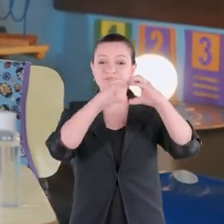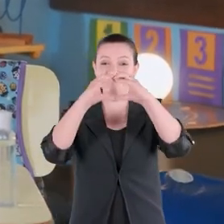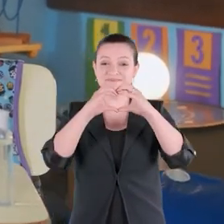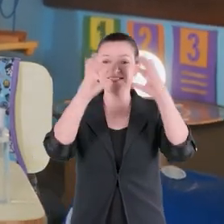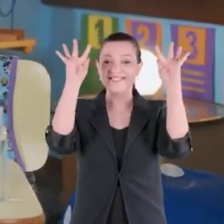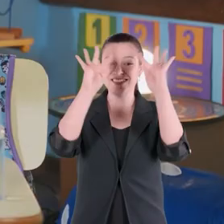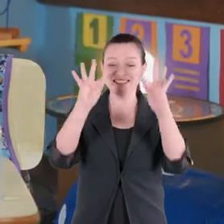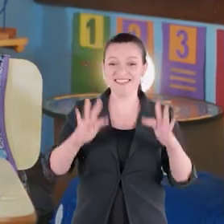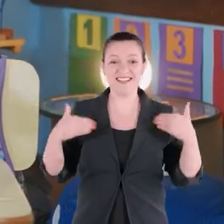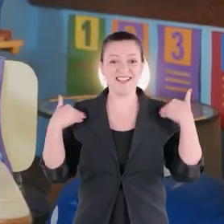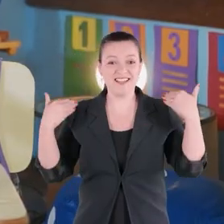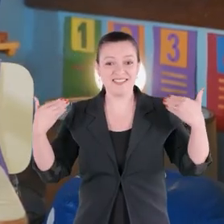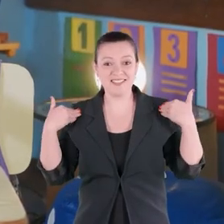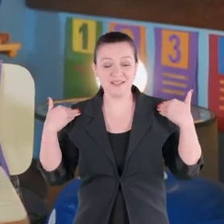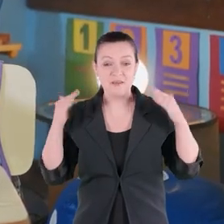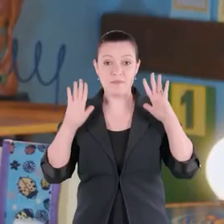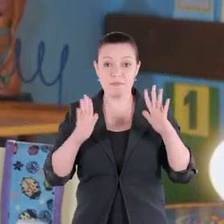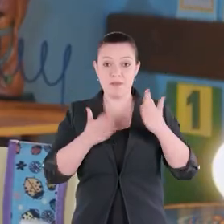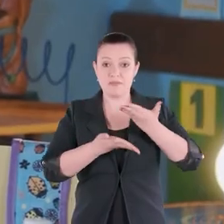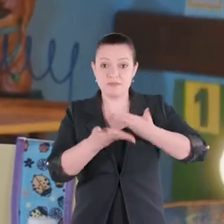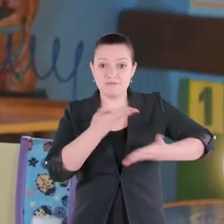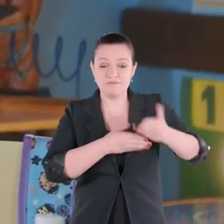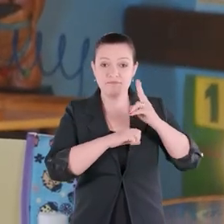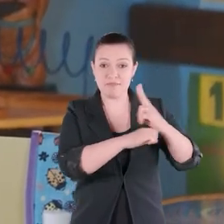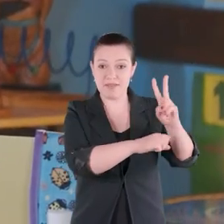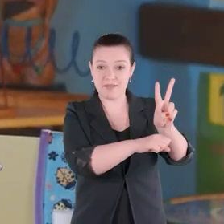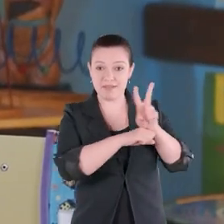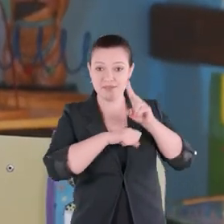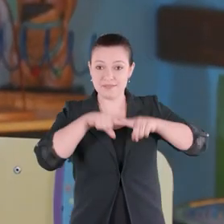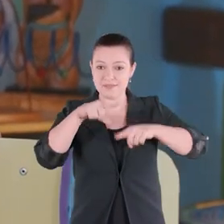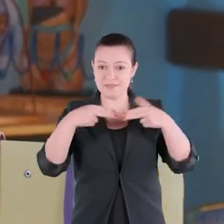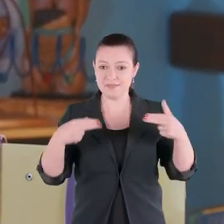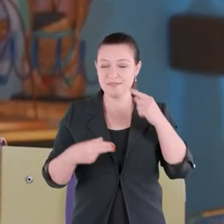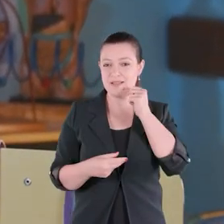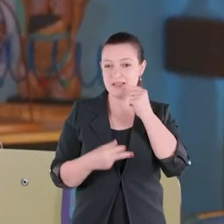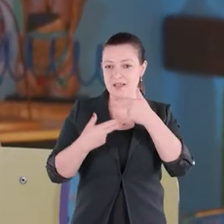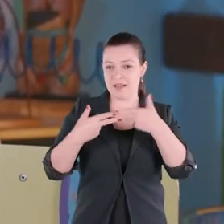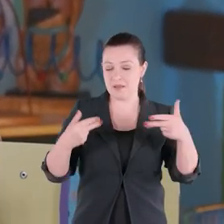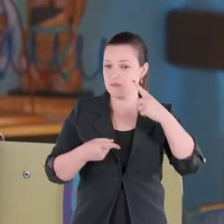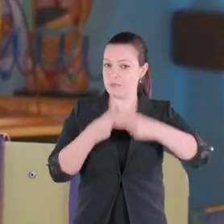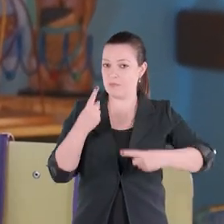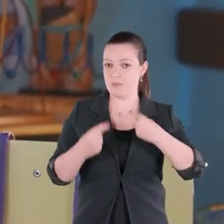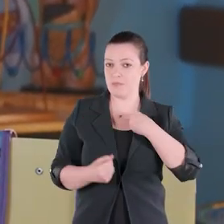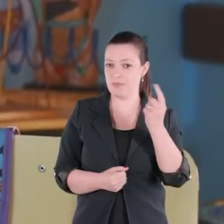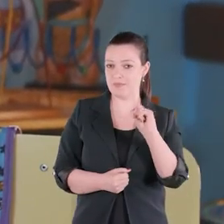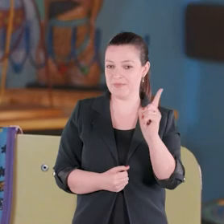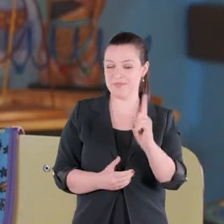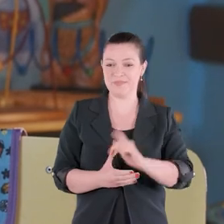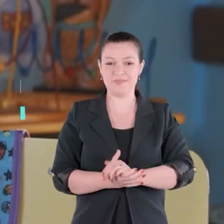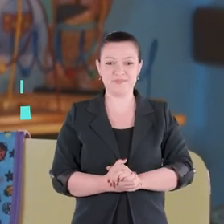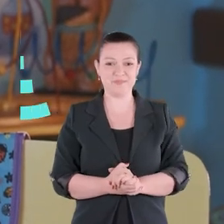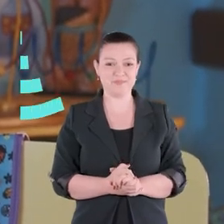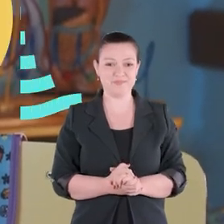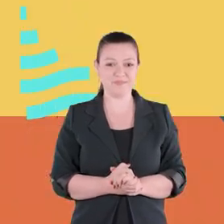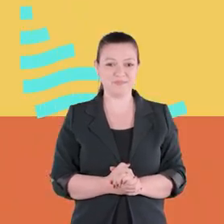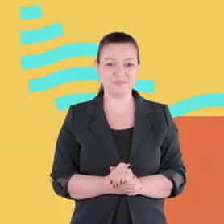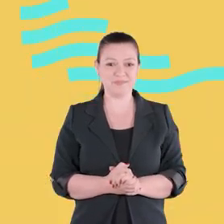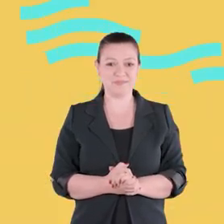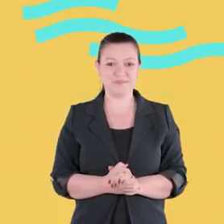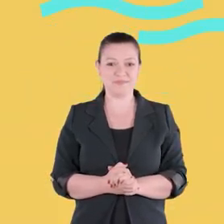compartilhar amor e muita alegria. Só não pode compartilhar materiais e outros objetos.